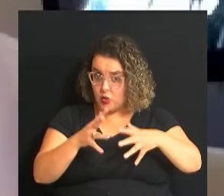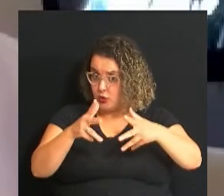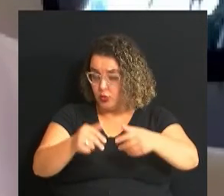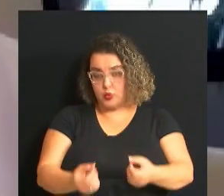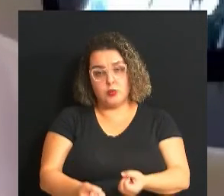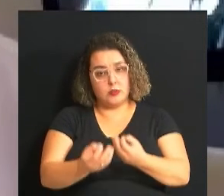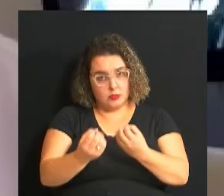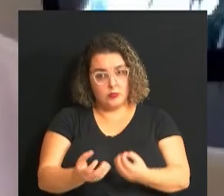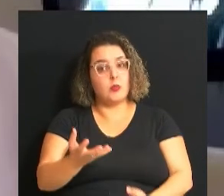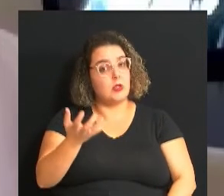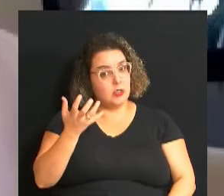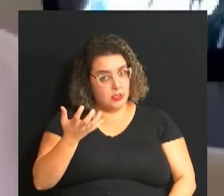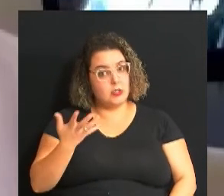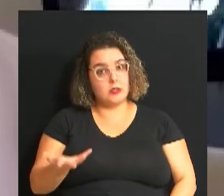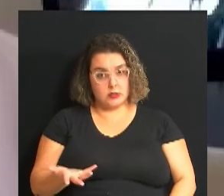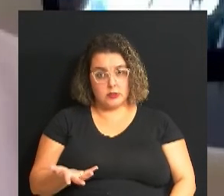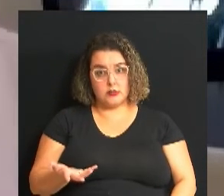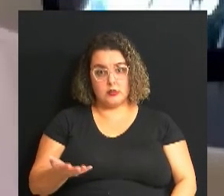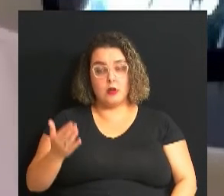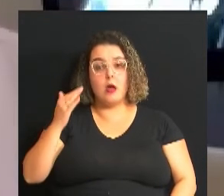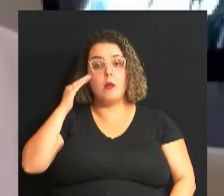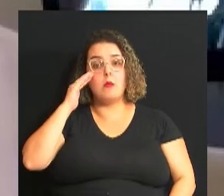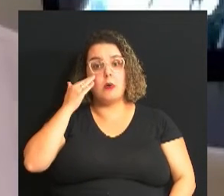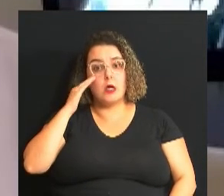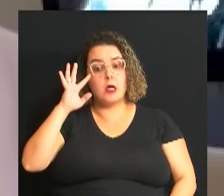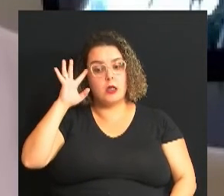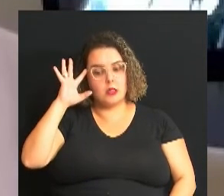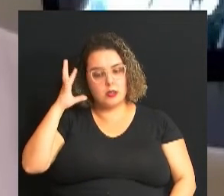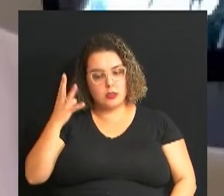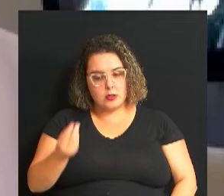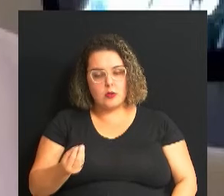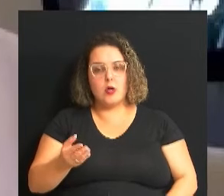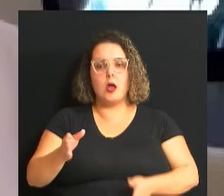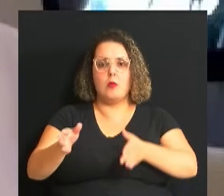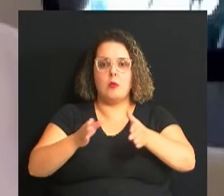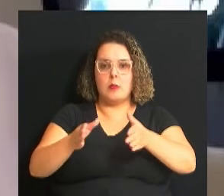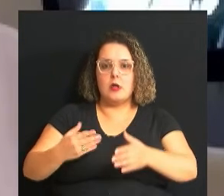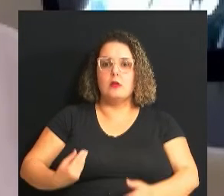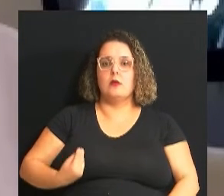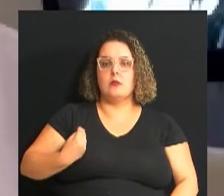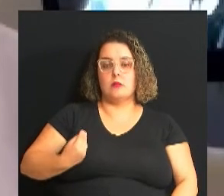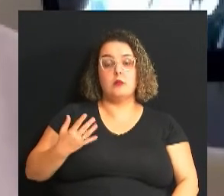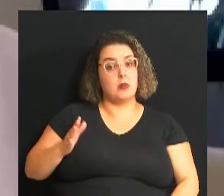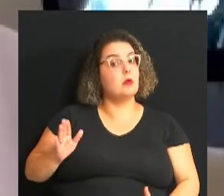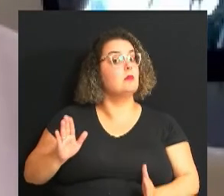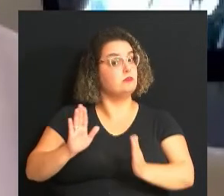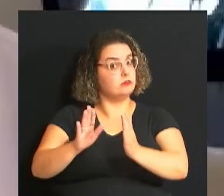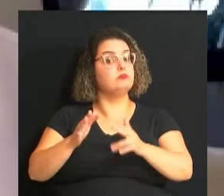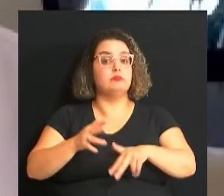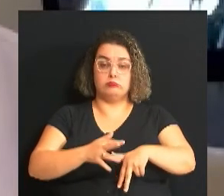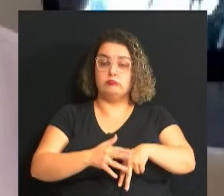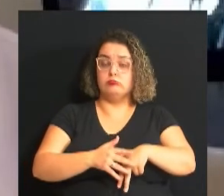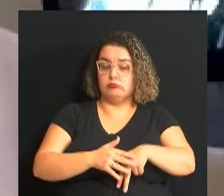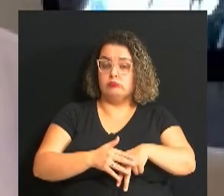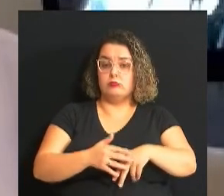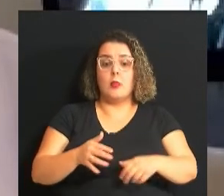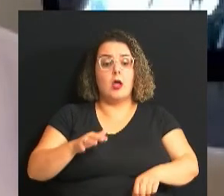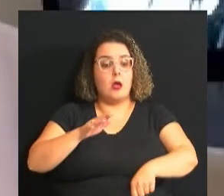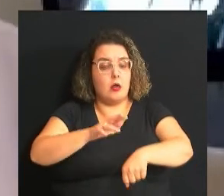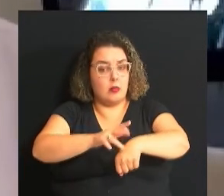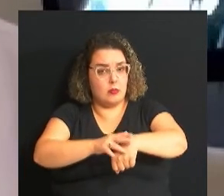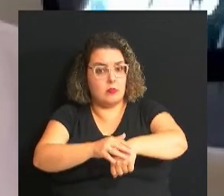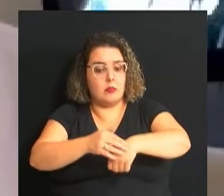que ele quiser, para ele entender aquele momento que ele vai passar e enfrentar a doença de frente, de peito